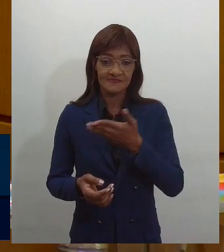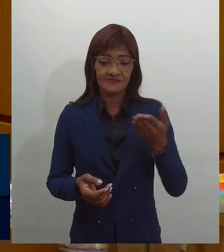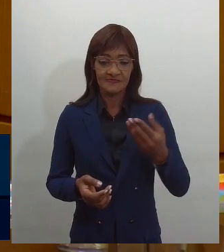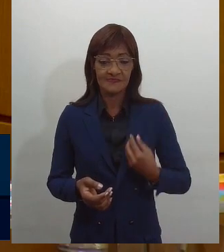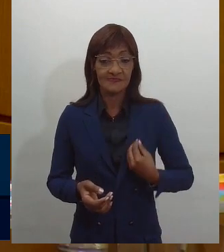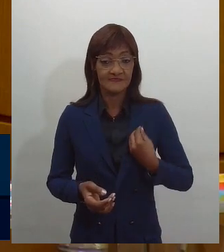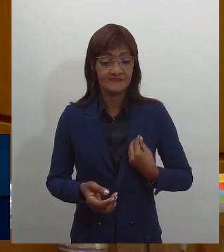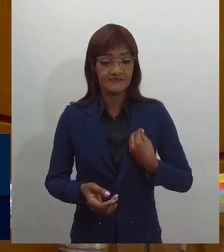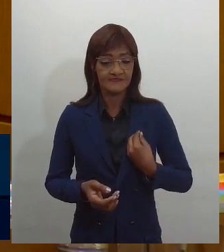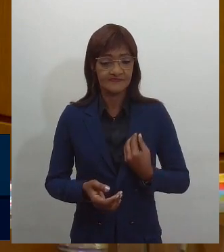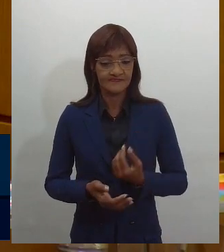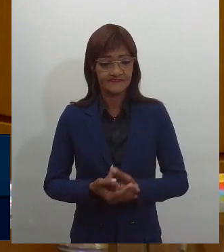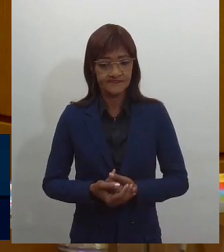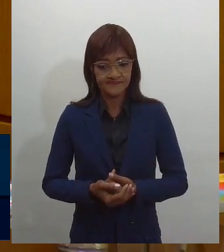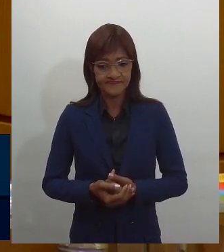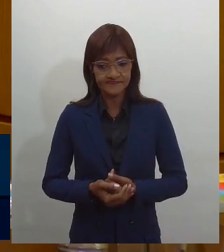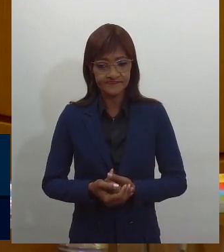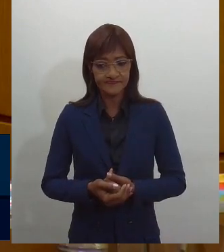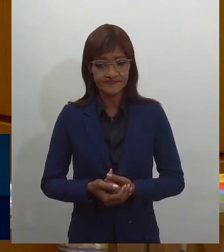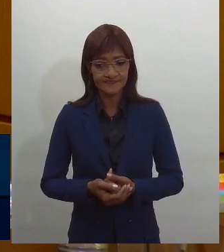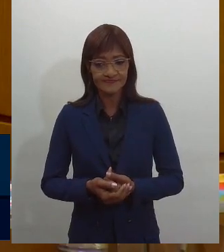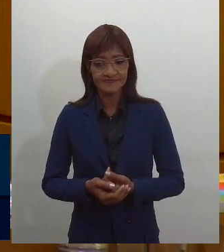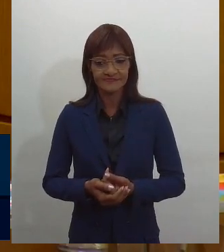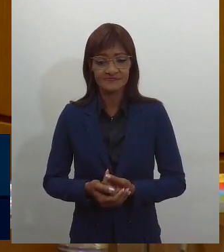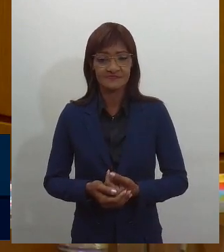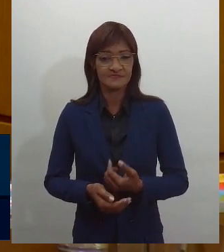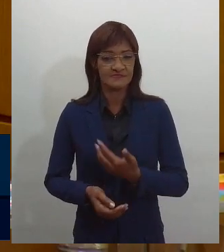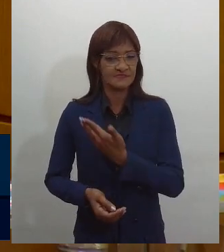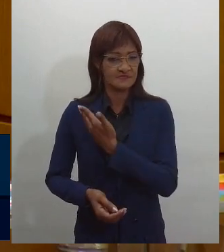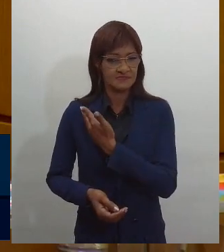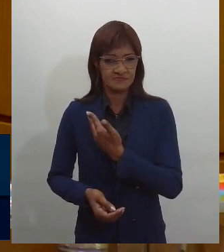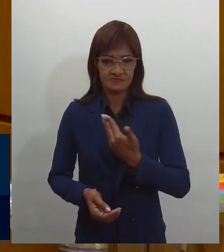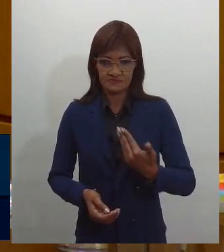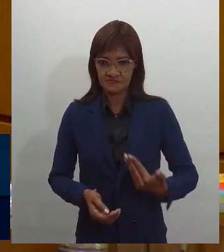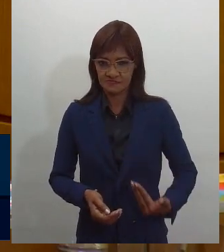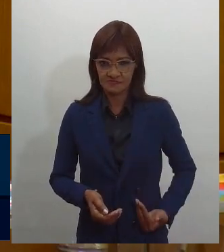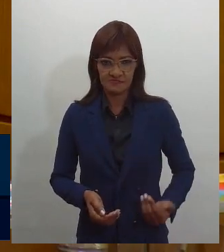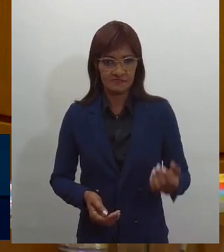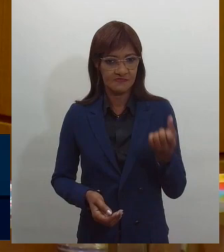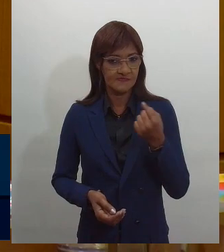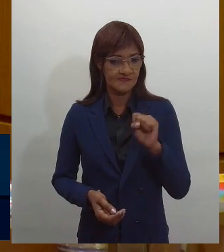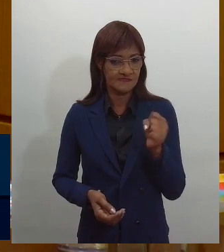Porque esse governo de Sergipe está que está